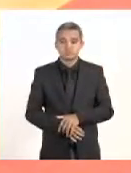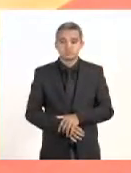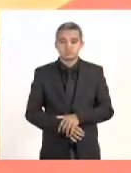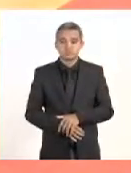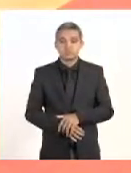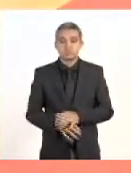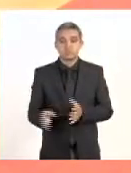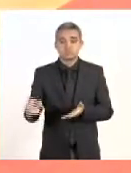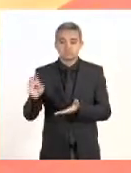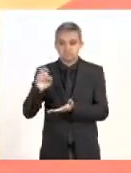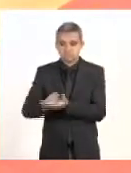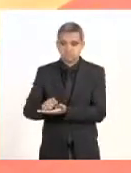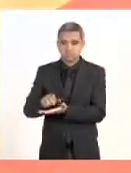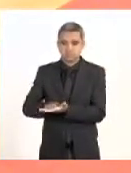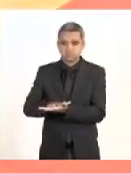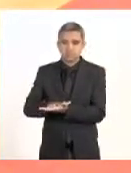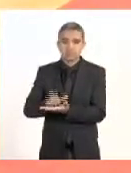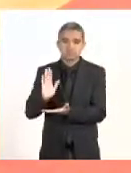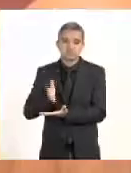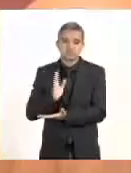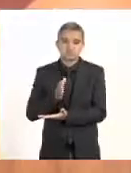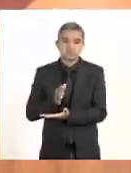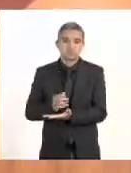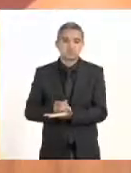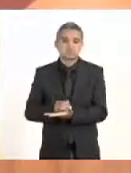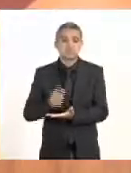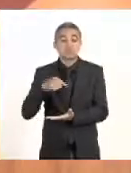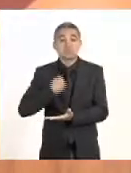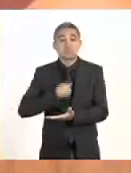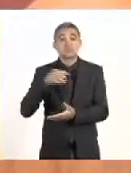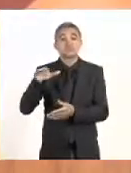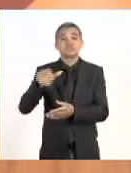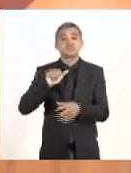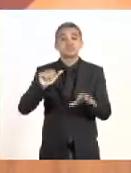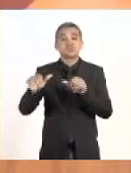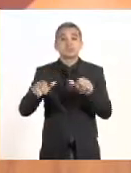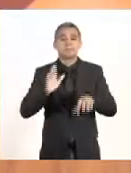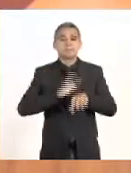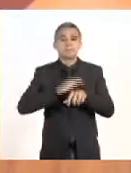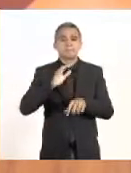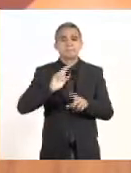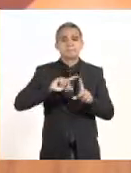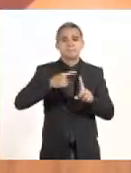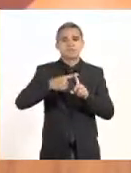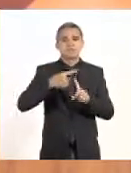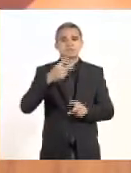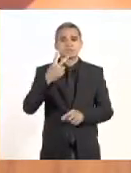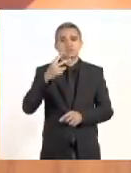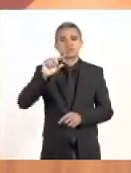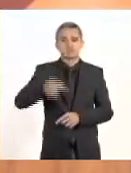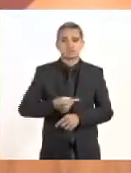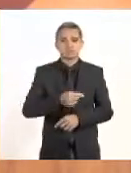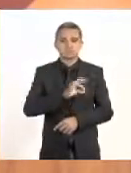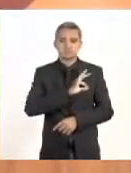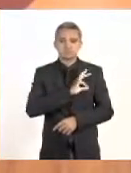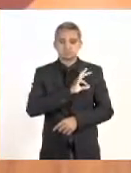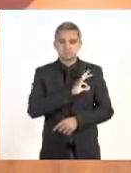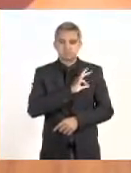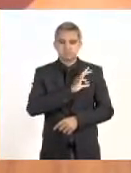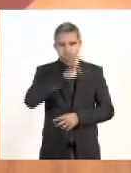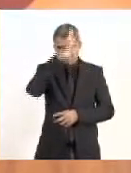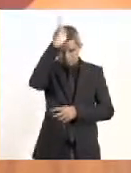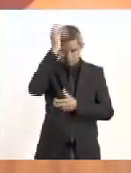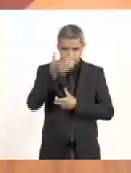nessa casa, para realmente chamarmos mais, pelo menos, 2.000 policiais militares e bombeiros. Como